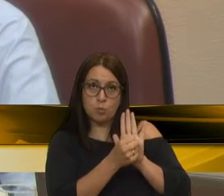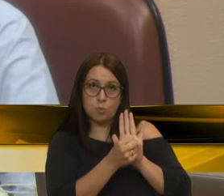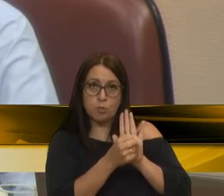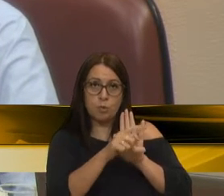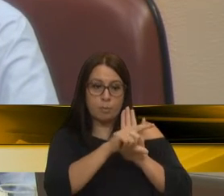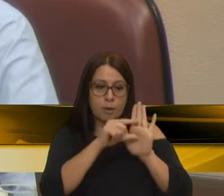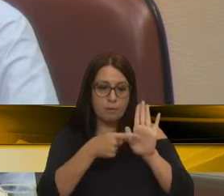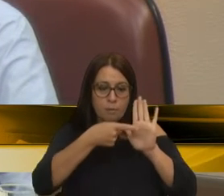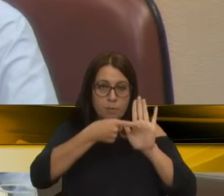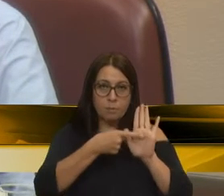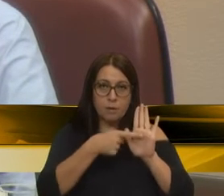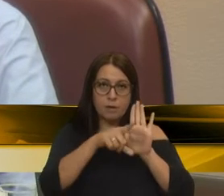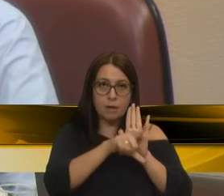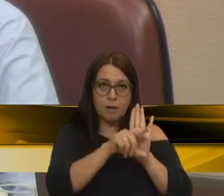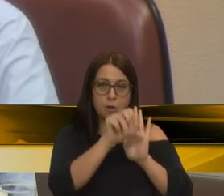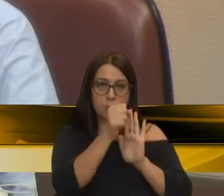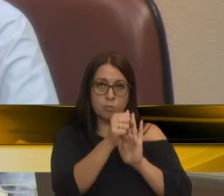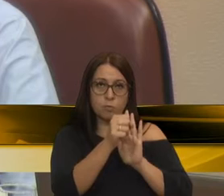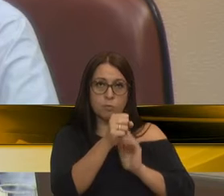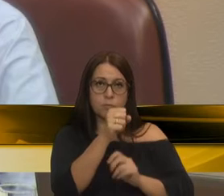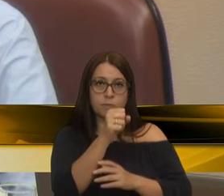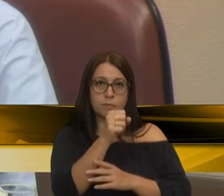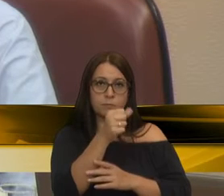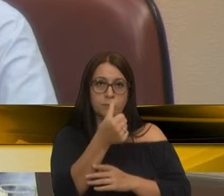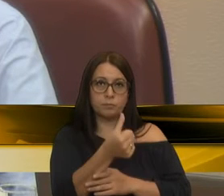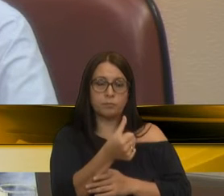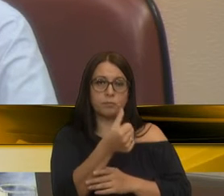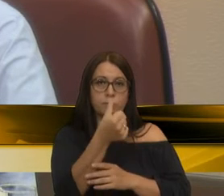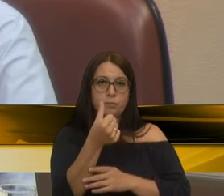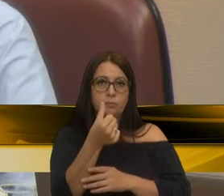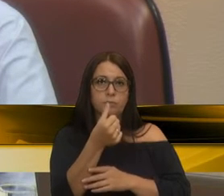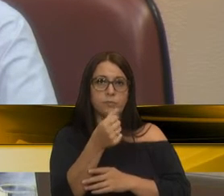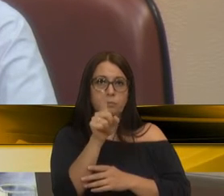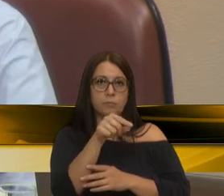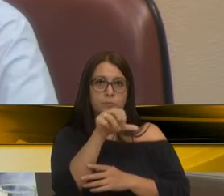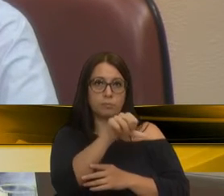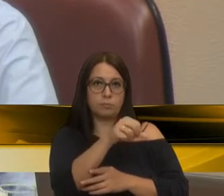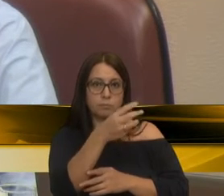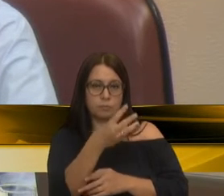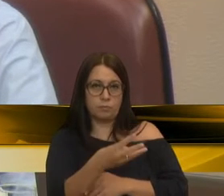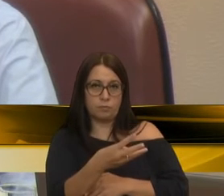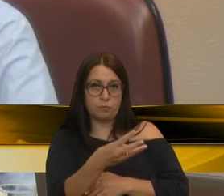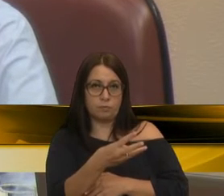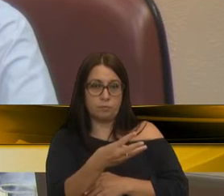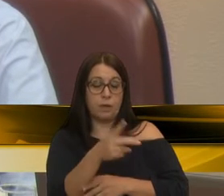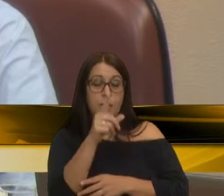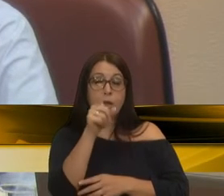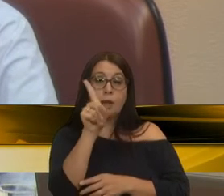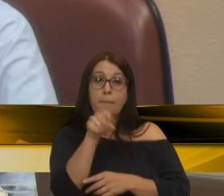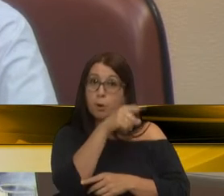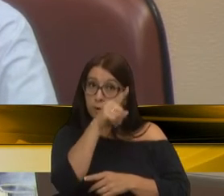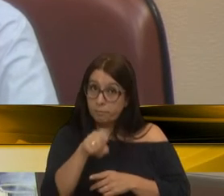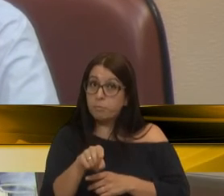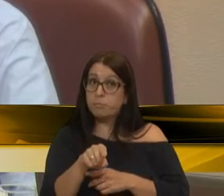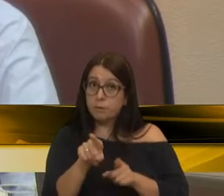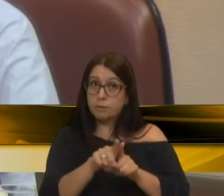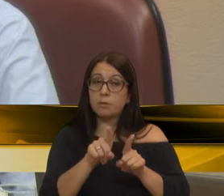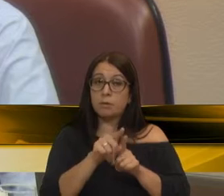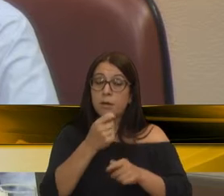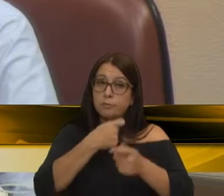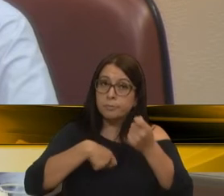1º da lei 8.666 bar 93 veda a administração